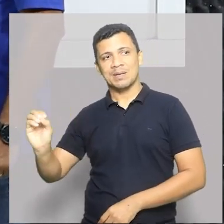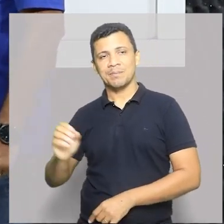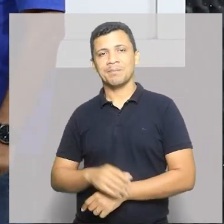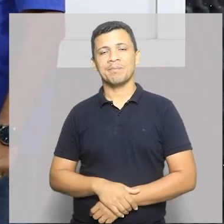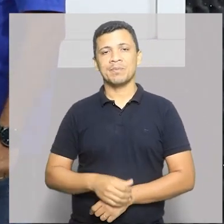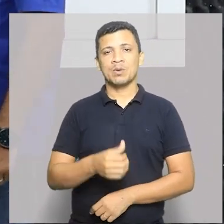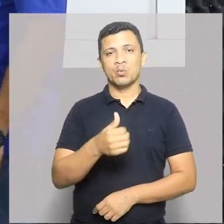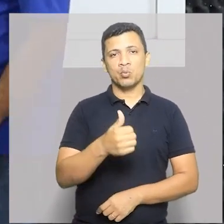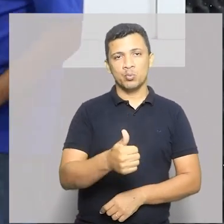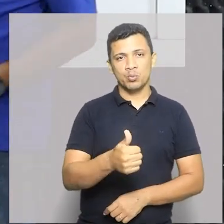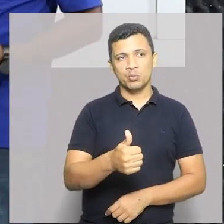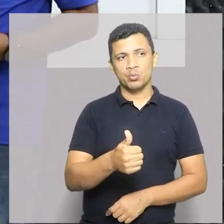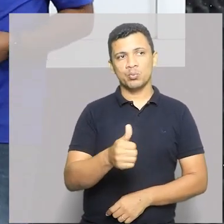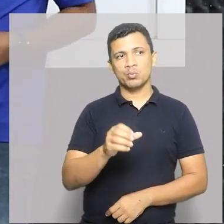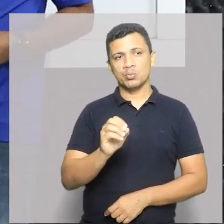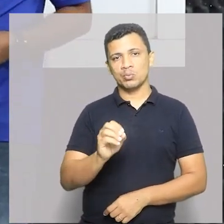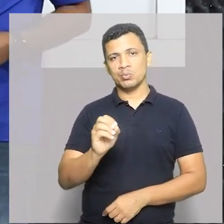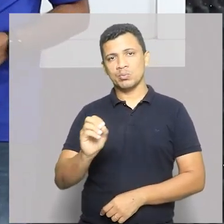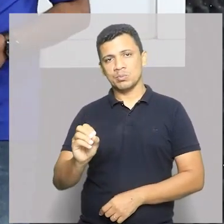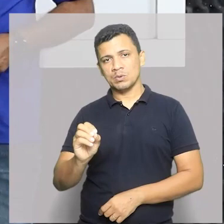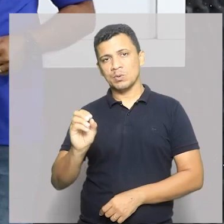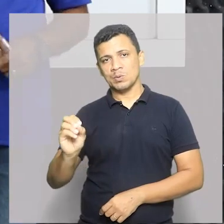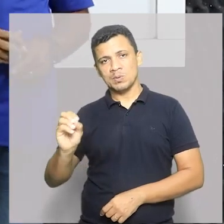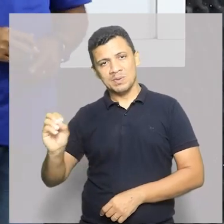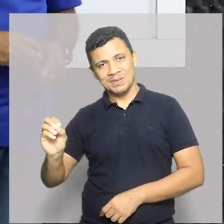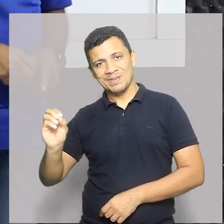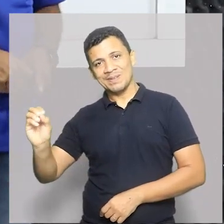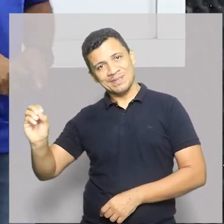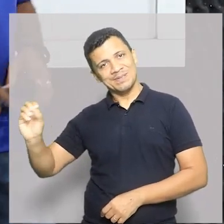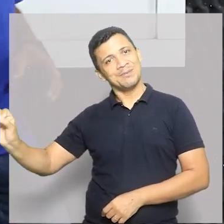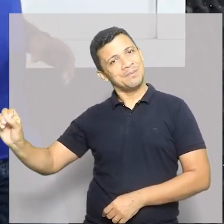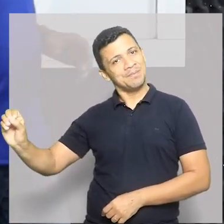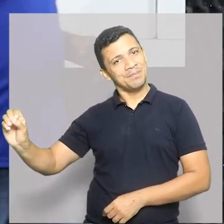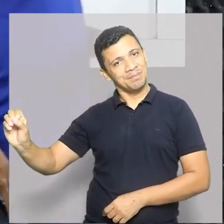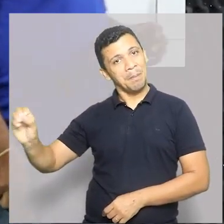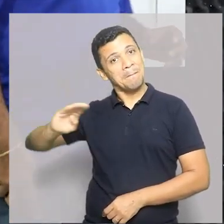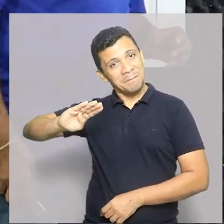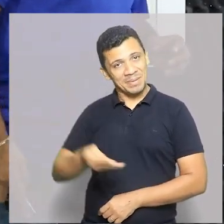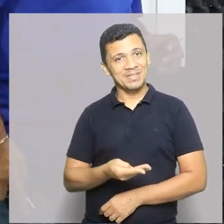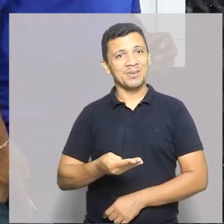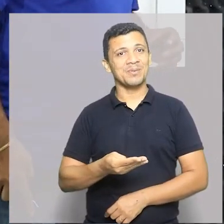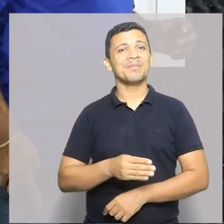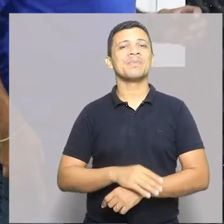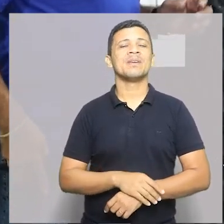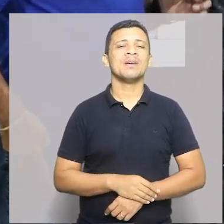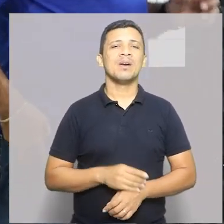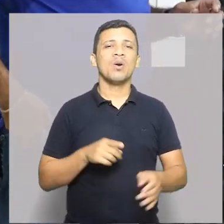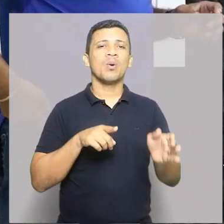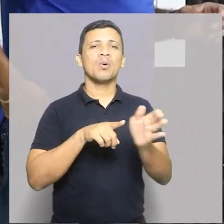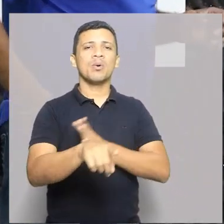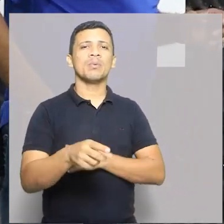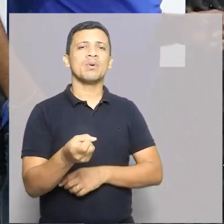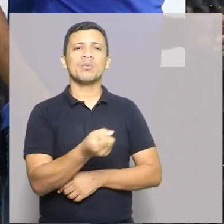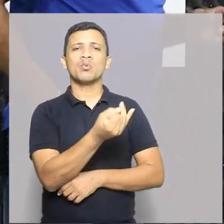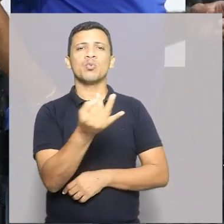ó, 9 zeros. Então, quando ele pergunta esse número, tá, de bactérias pode ser